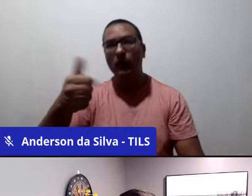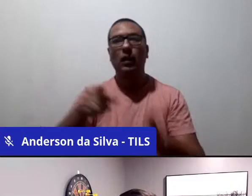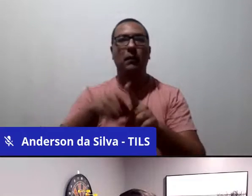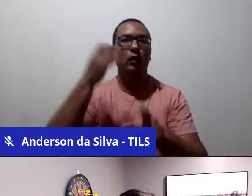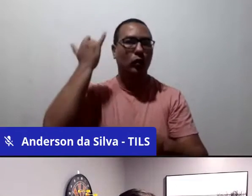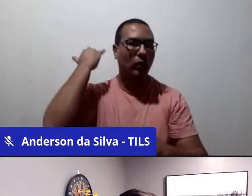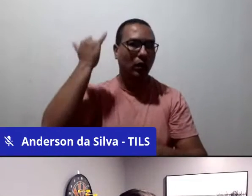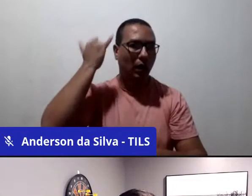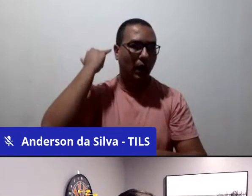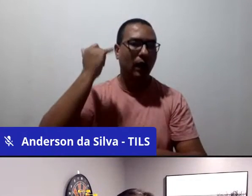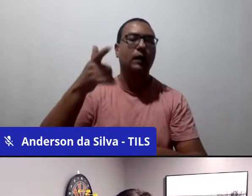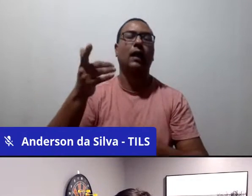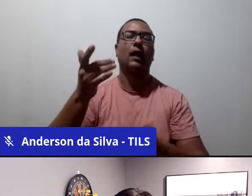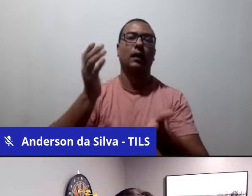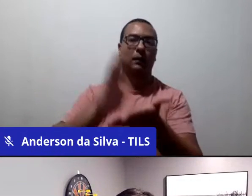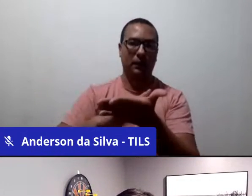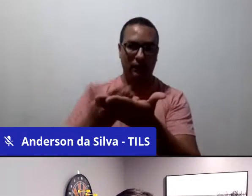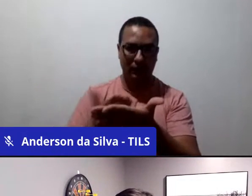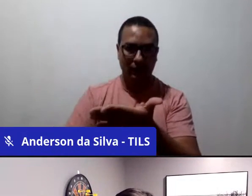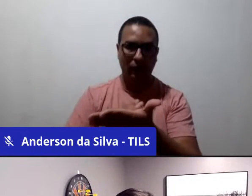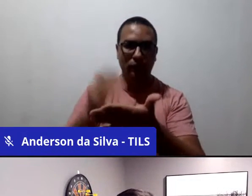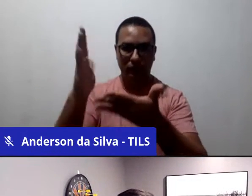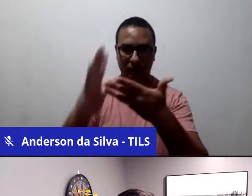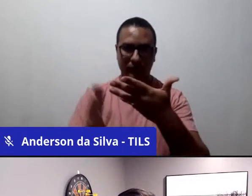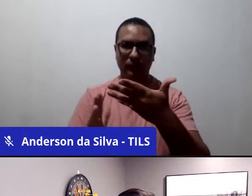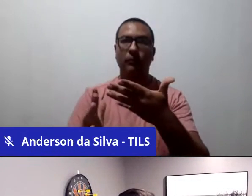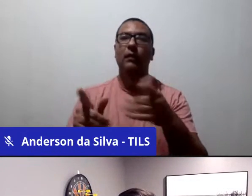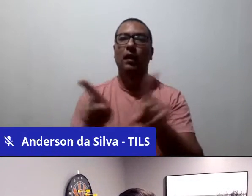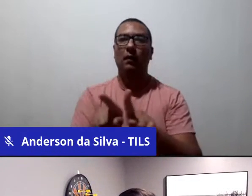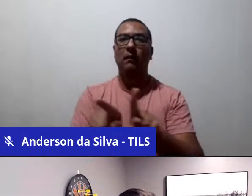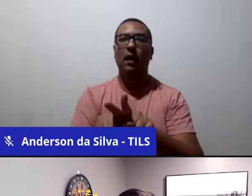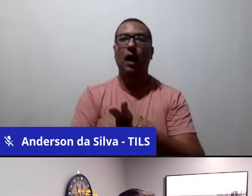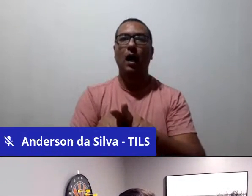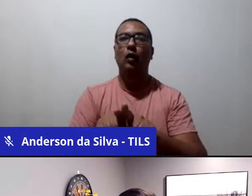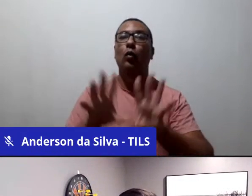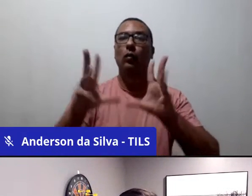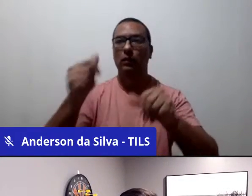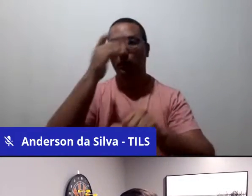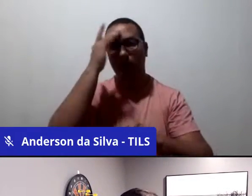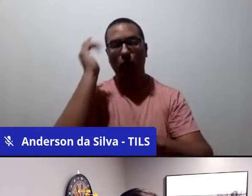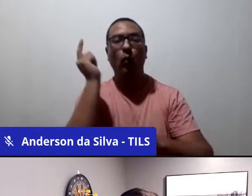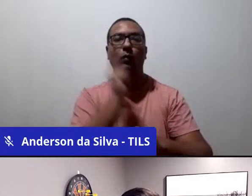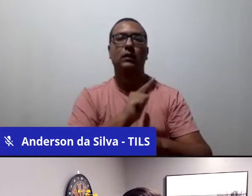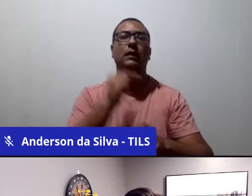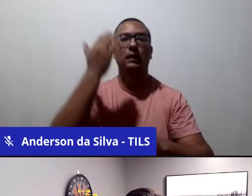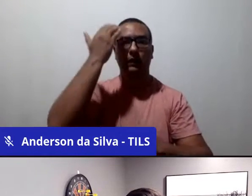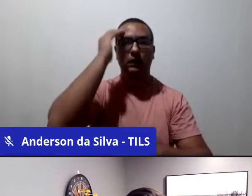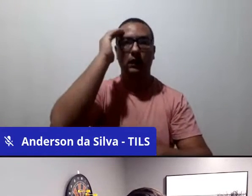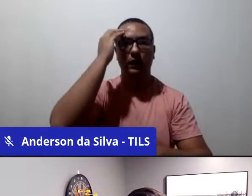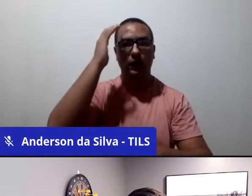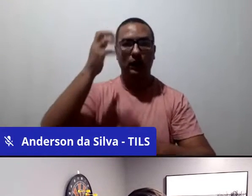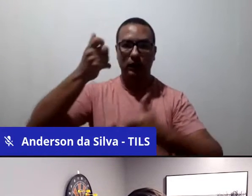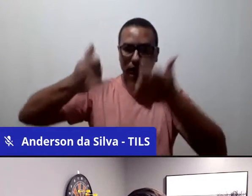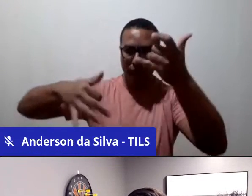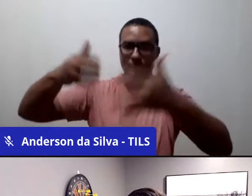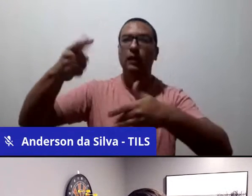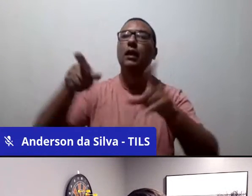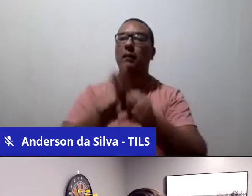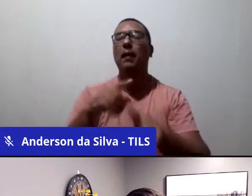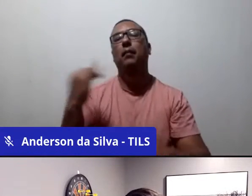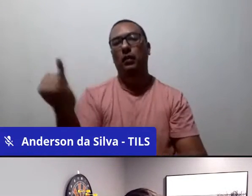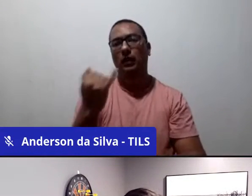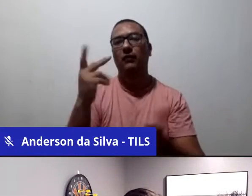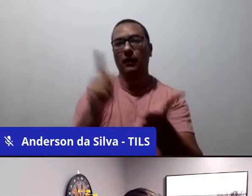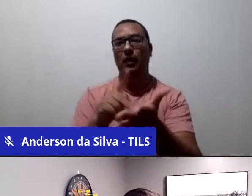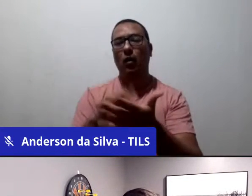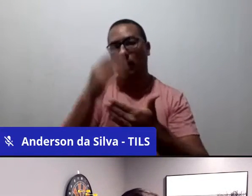pela interpretação. Fazer com que as pessoas entendam o que a gente está falando é absolutamente fundamental. Então, obrigado pelo